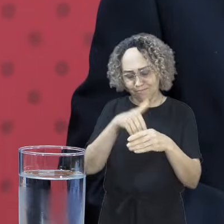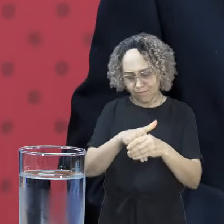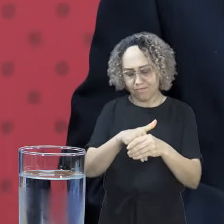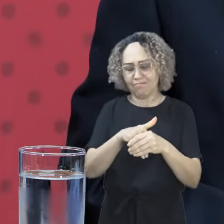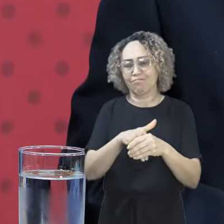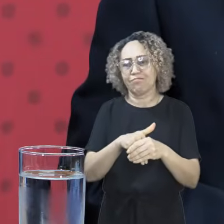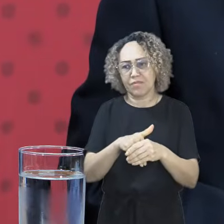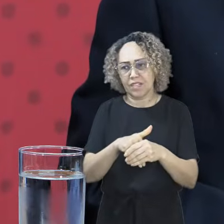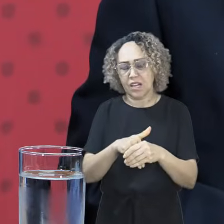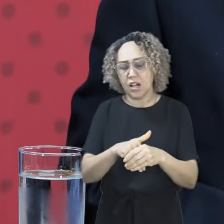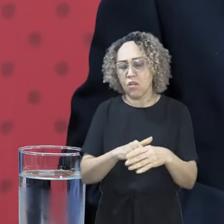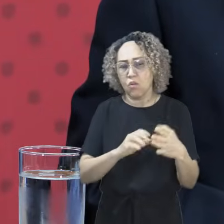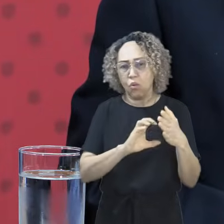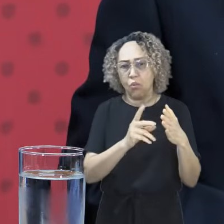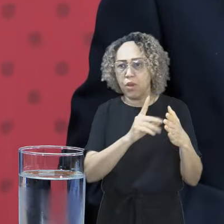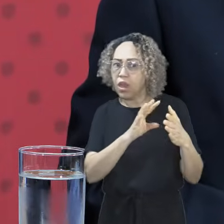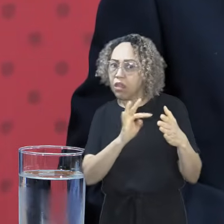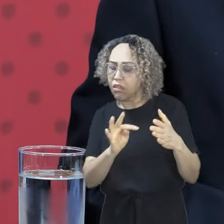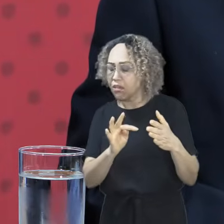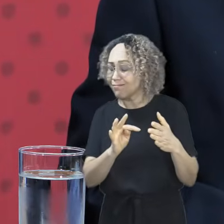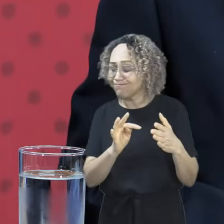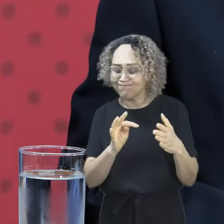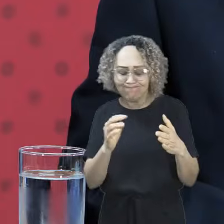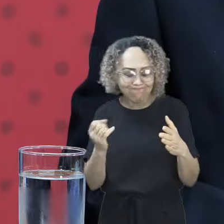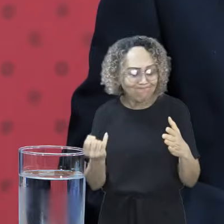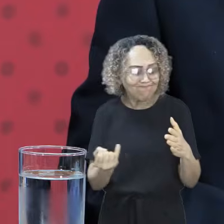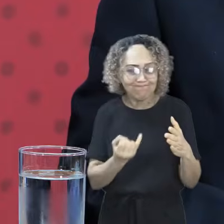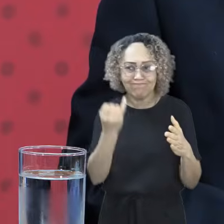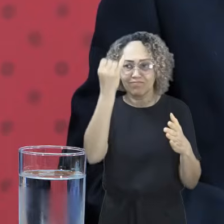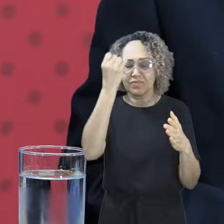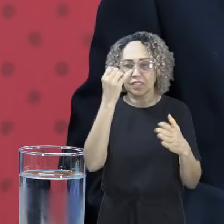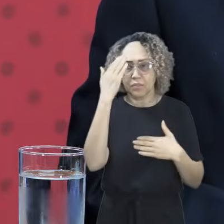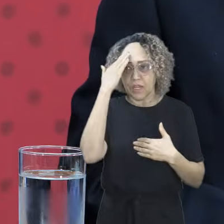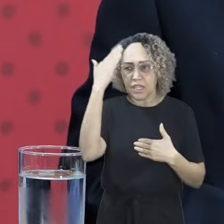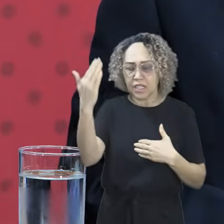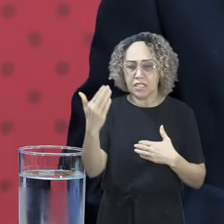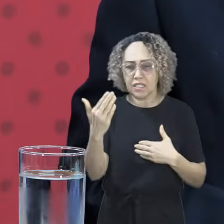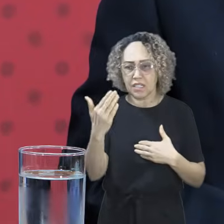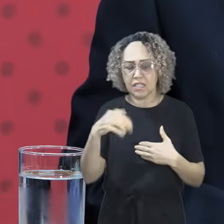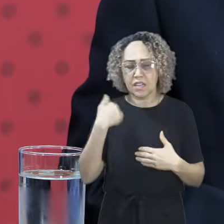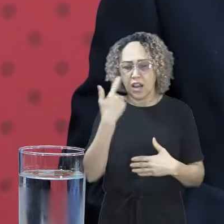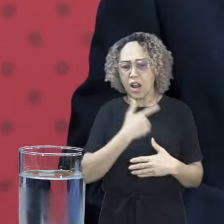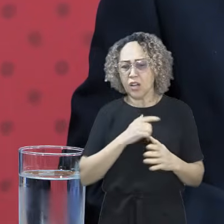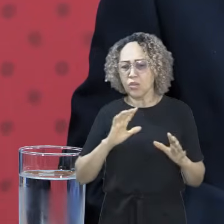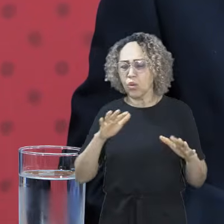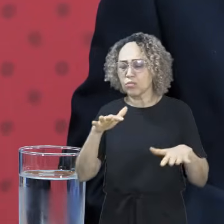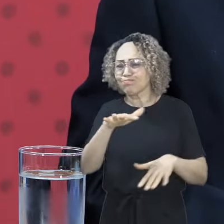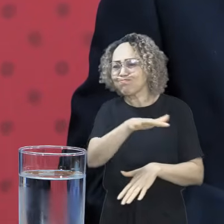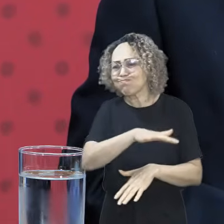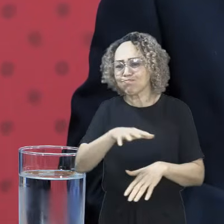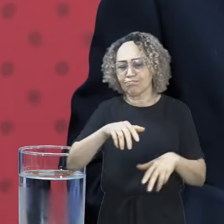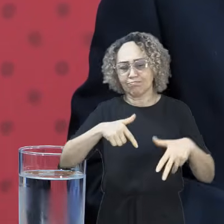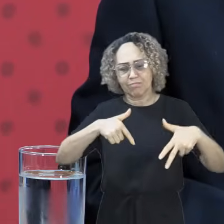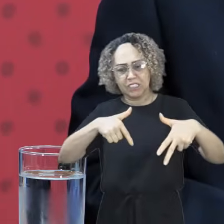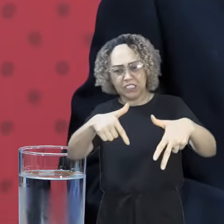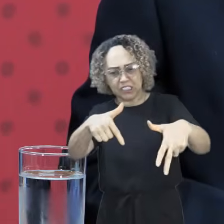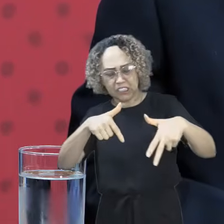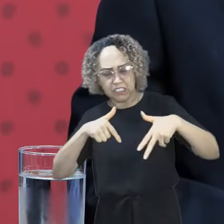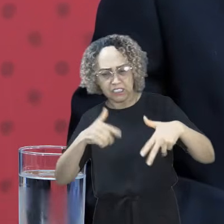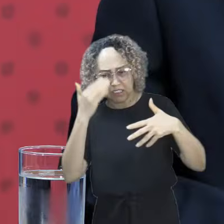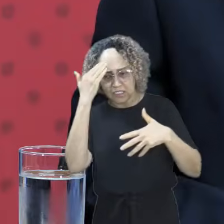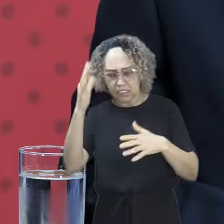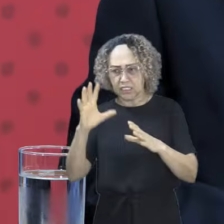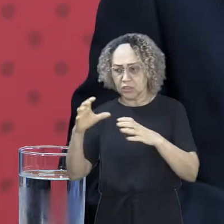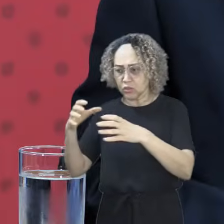né? O meu agradecimento a toda a nossa militância, a todas as chapas que participaram